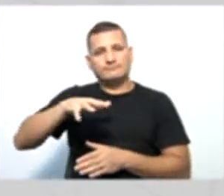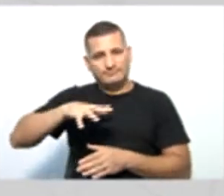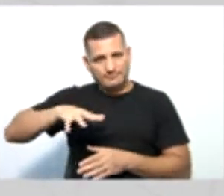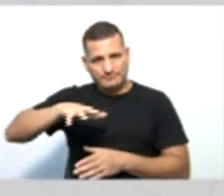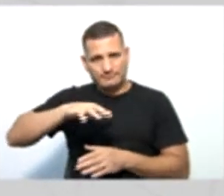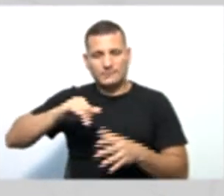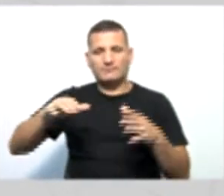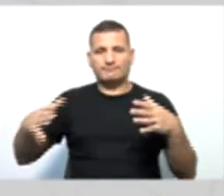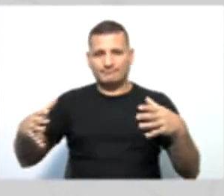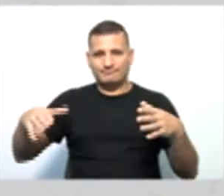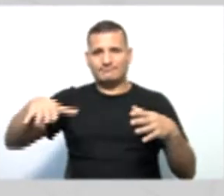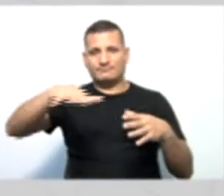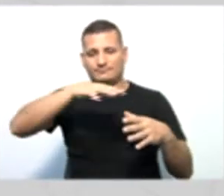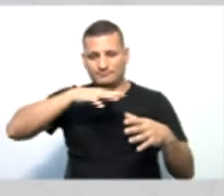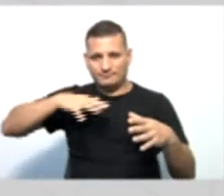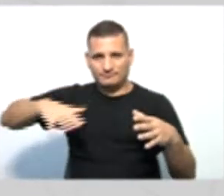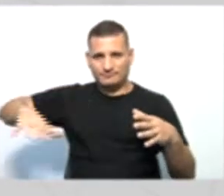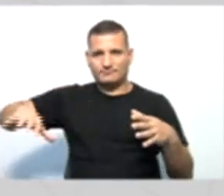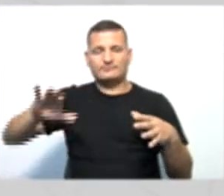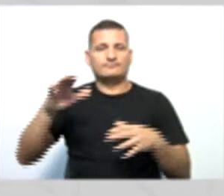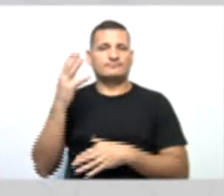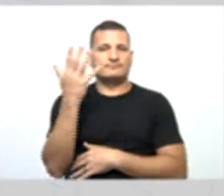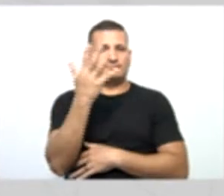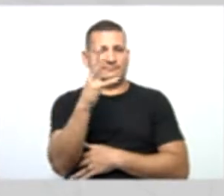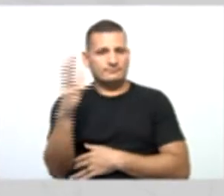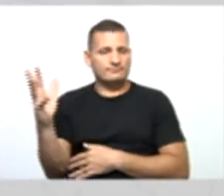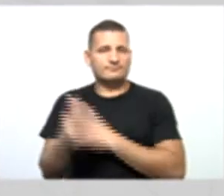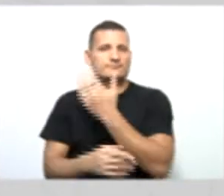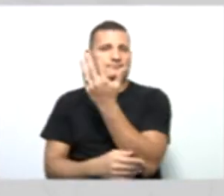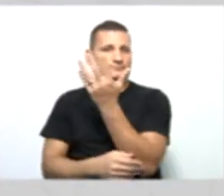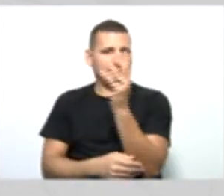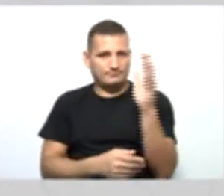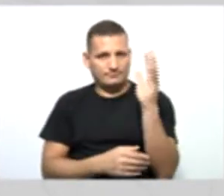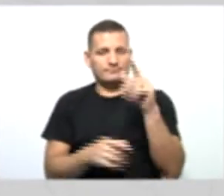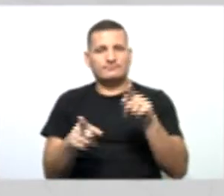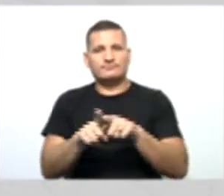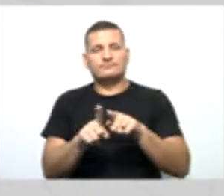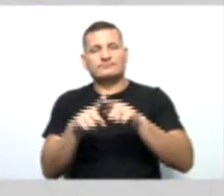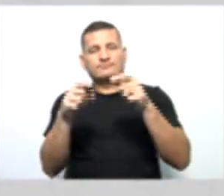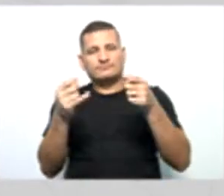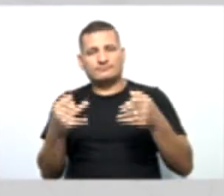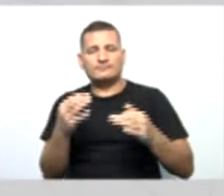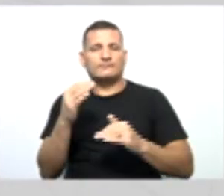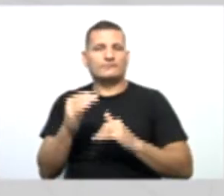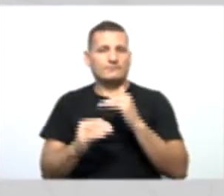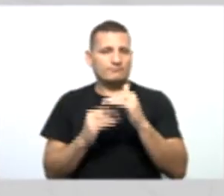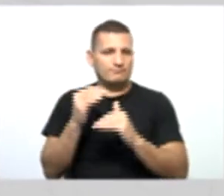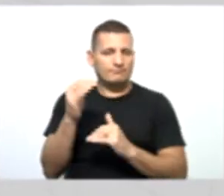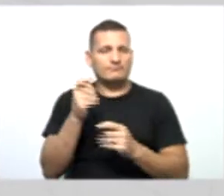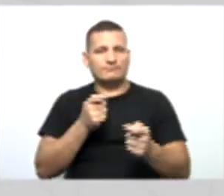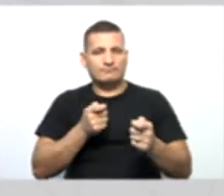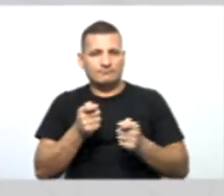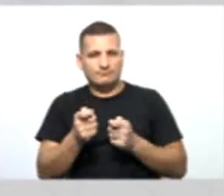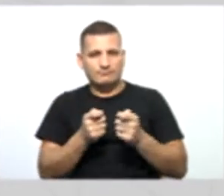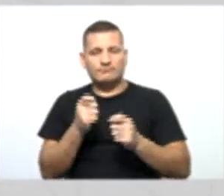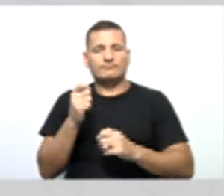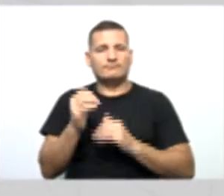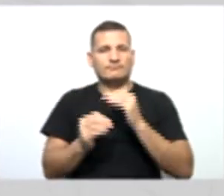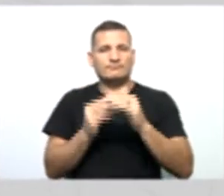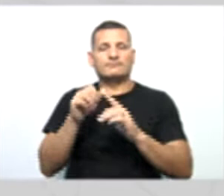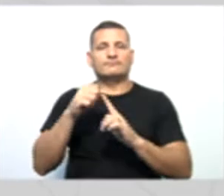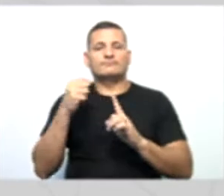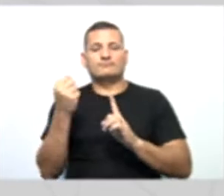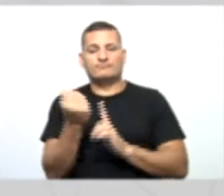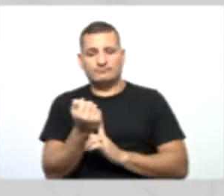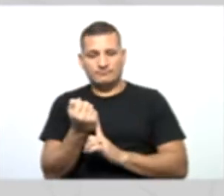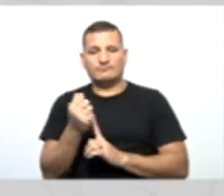outras disciplinas, né, que falou muito bem sobre desenvolvimento sustentável, desenvolvimento social, isso tudo aqui está